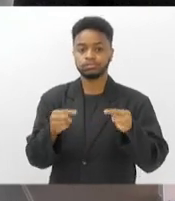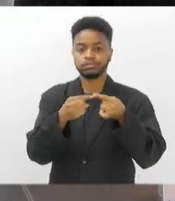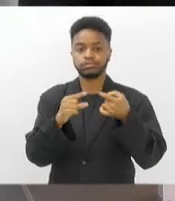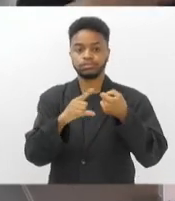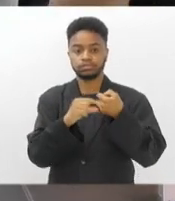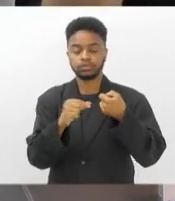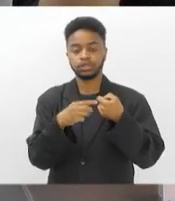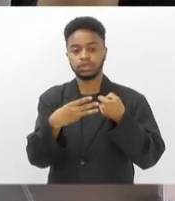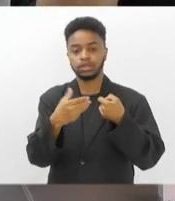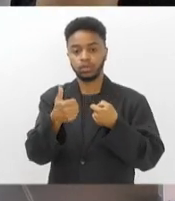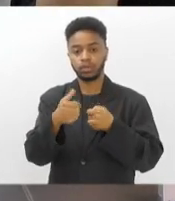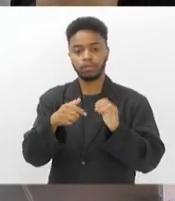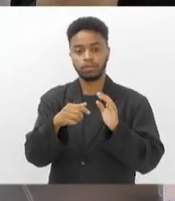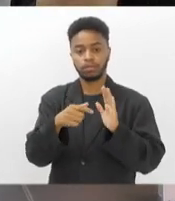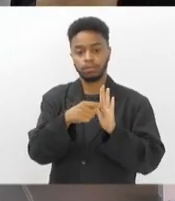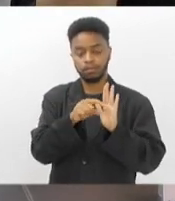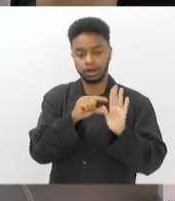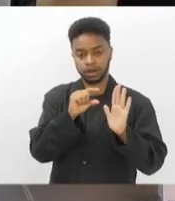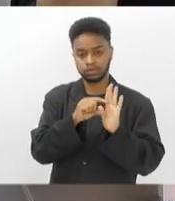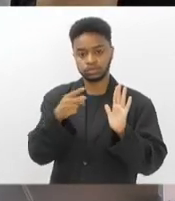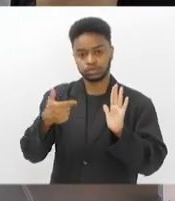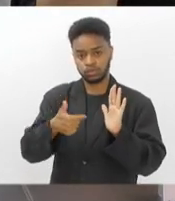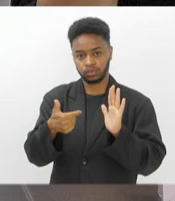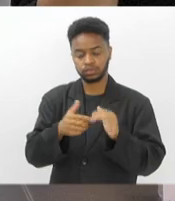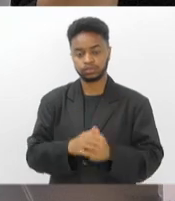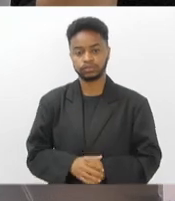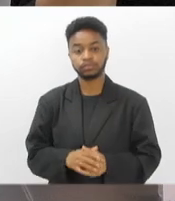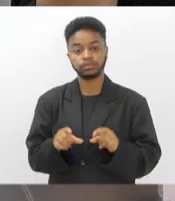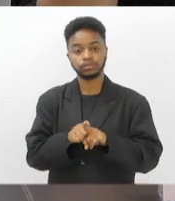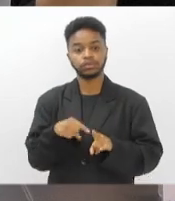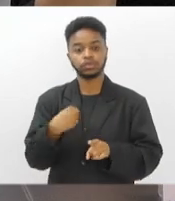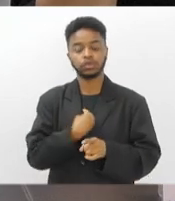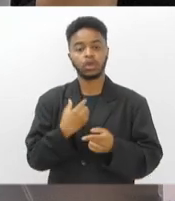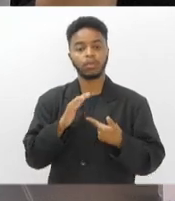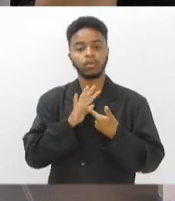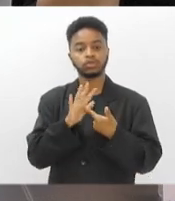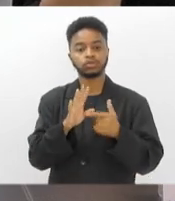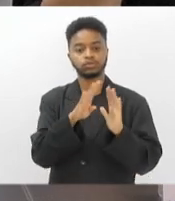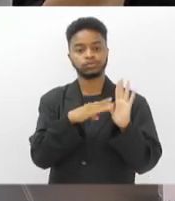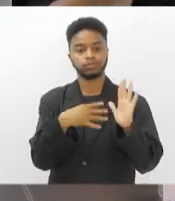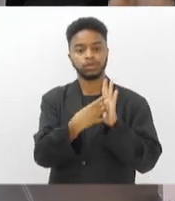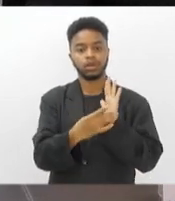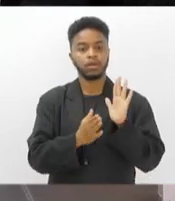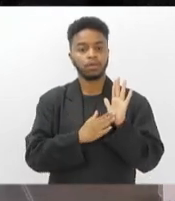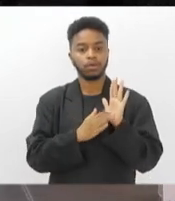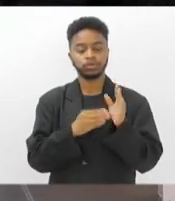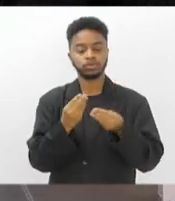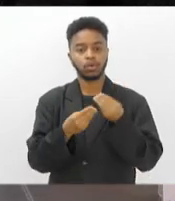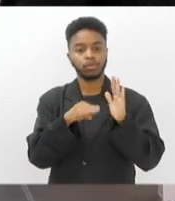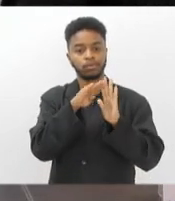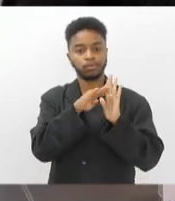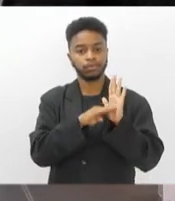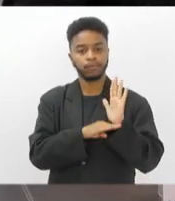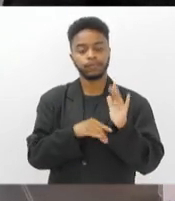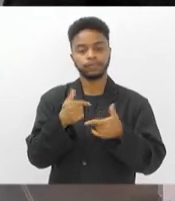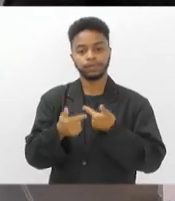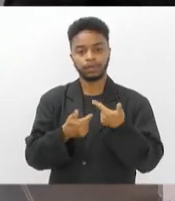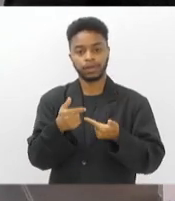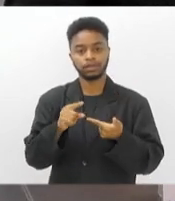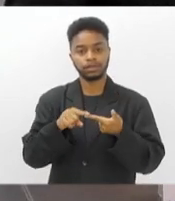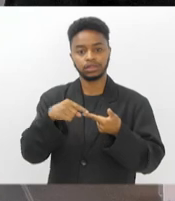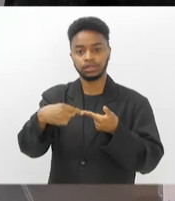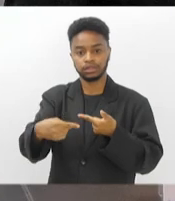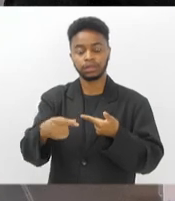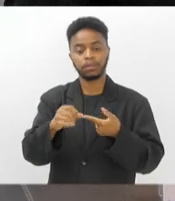2º do Regimento Interno desta casa com efeito apresentamos o quadro a seguir a proposta inicial do cronograma de trabalho até a aprovação do relatório